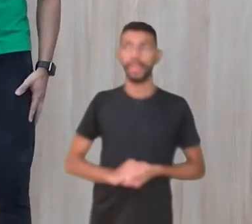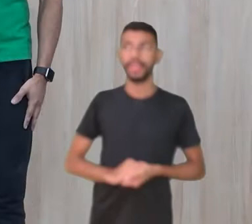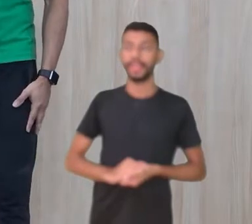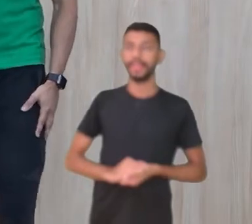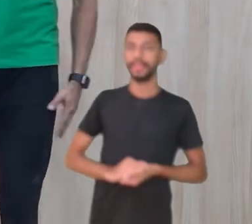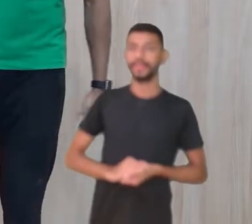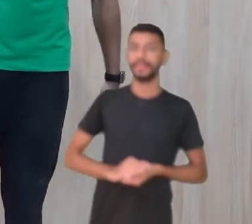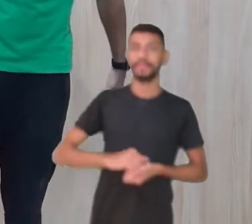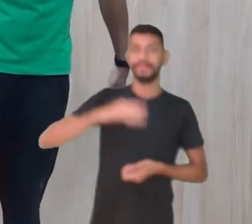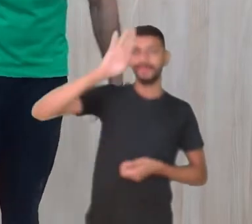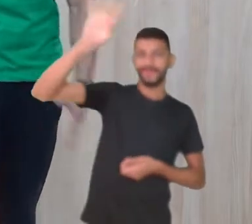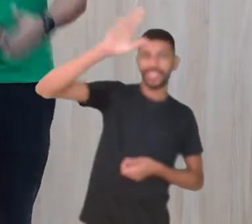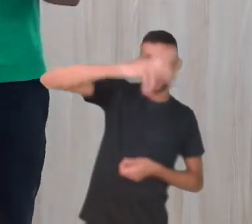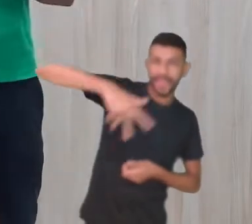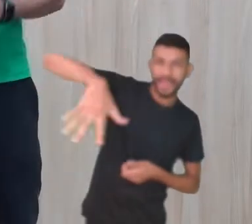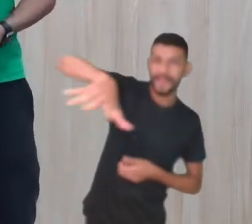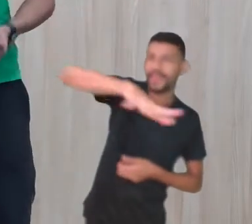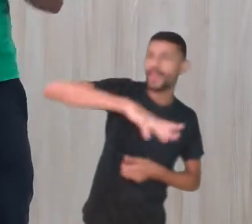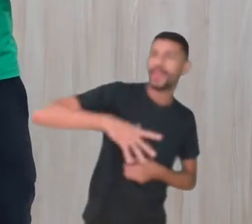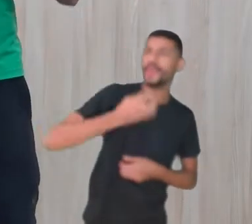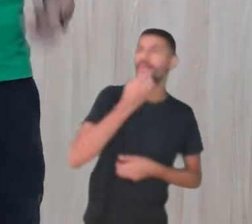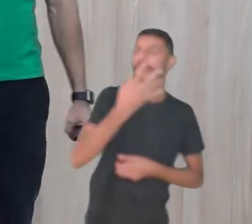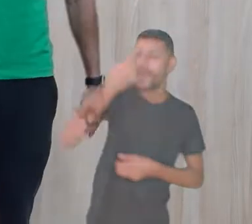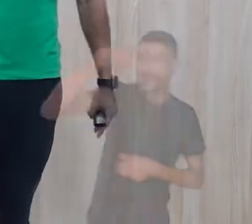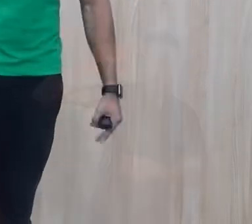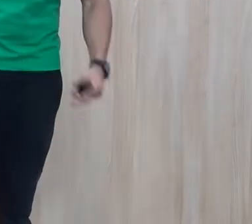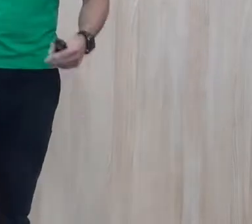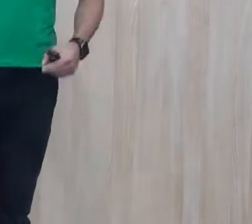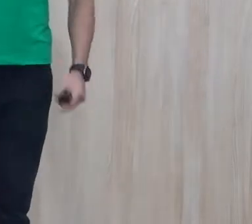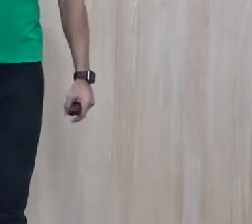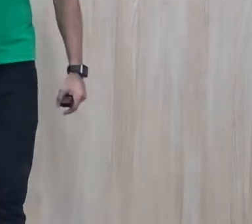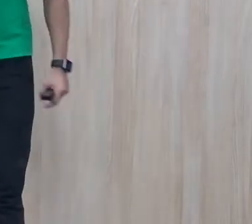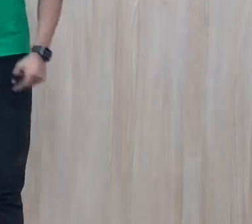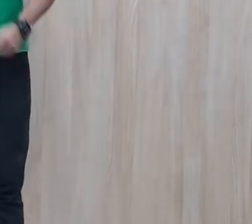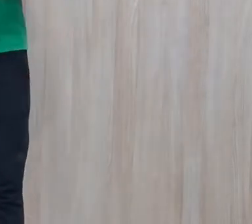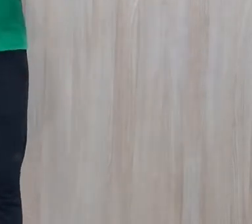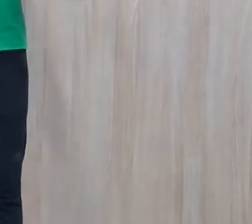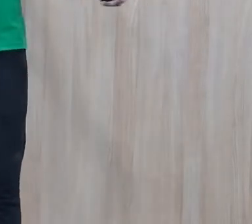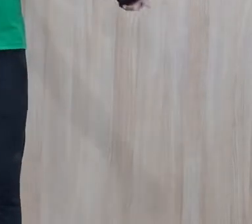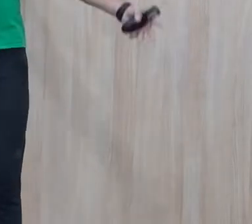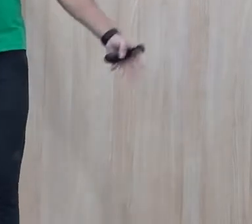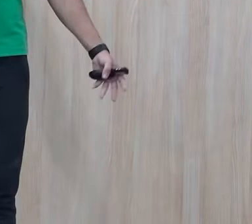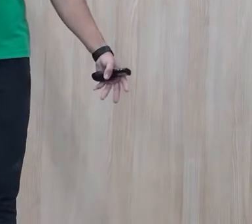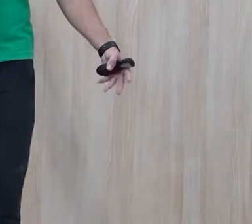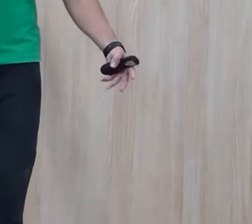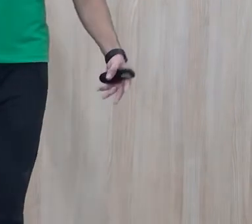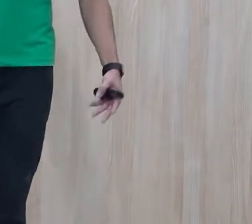Fala galera, muito bom dia para você que está aí, né,